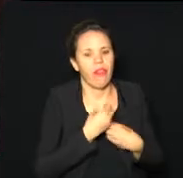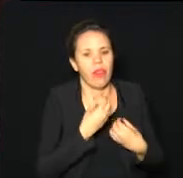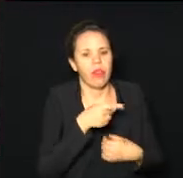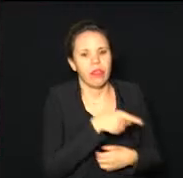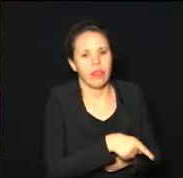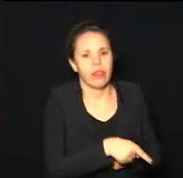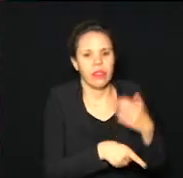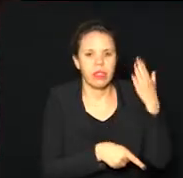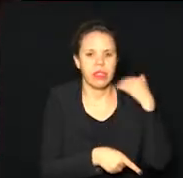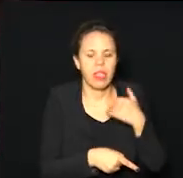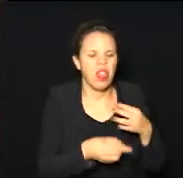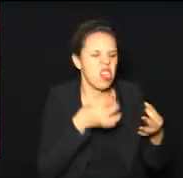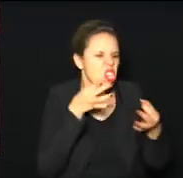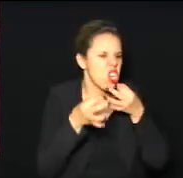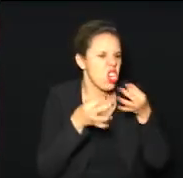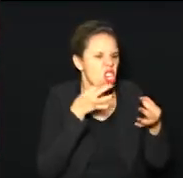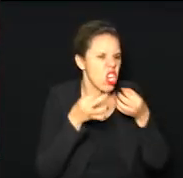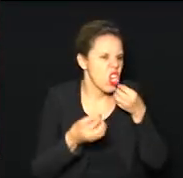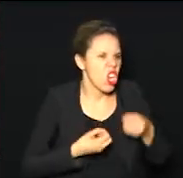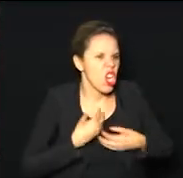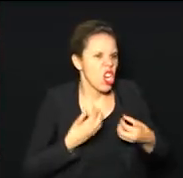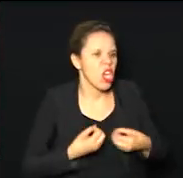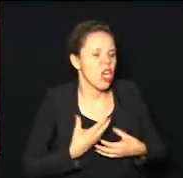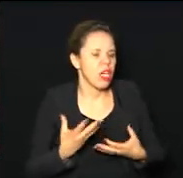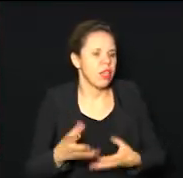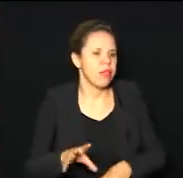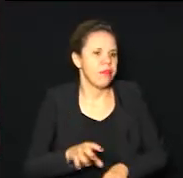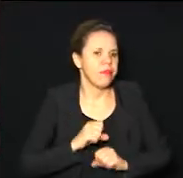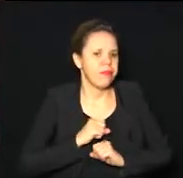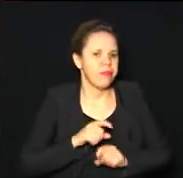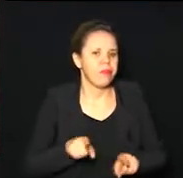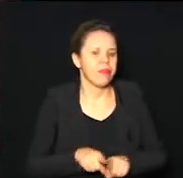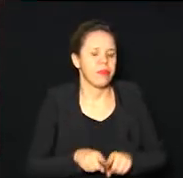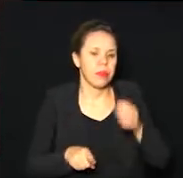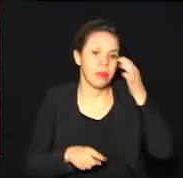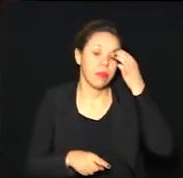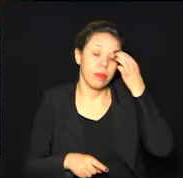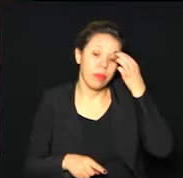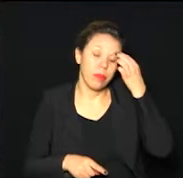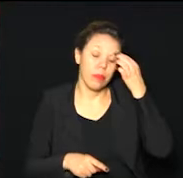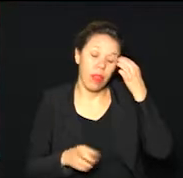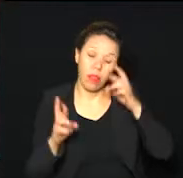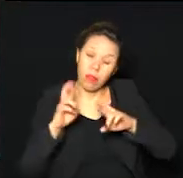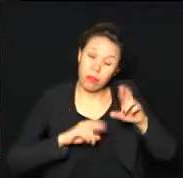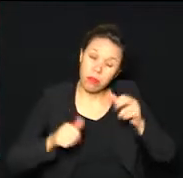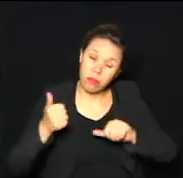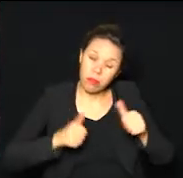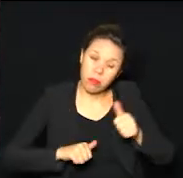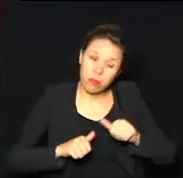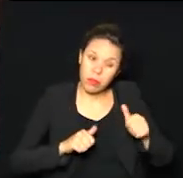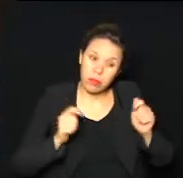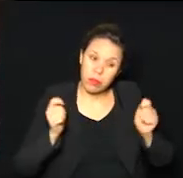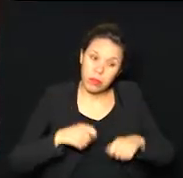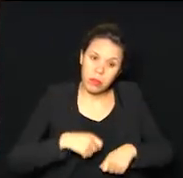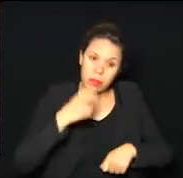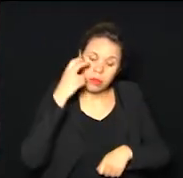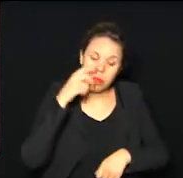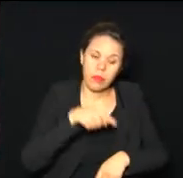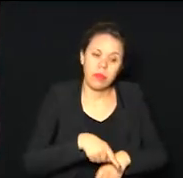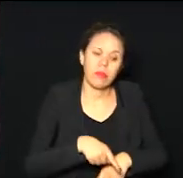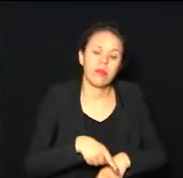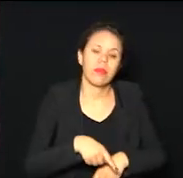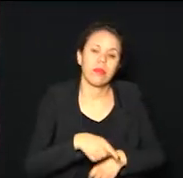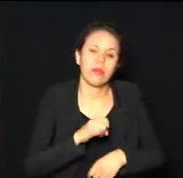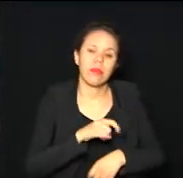quem sabe criticar a informação que está recebendo, de quem sabe analisar a capacidade, se